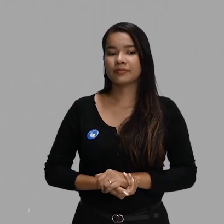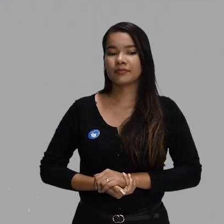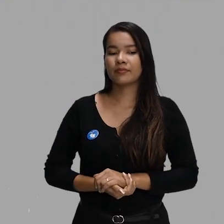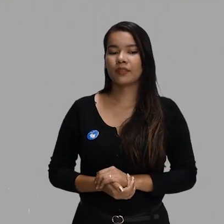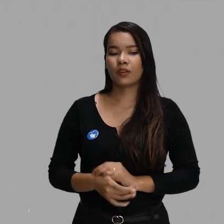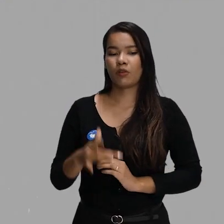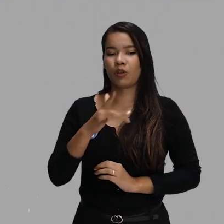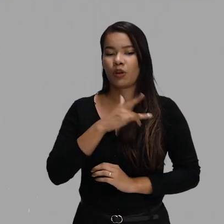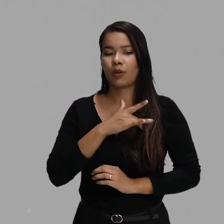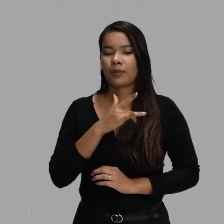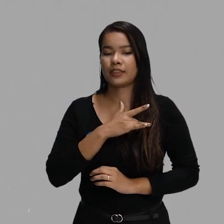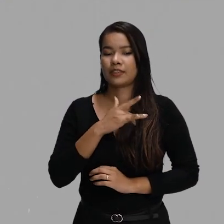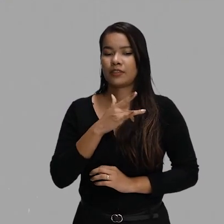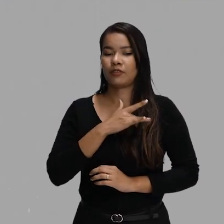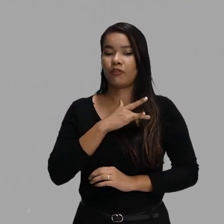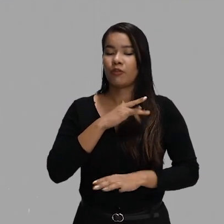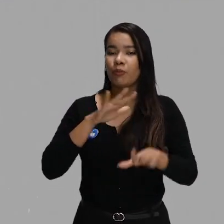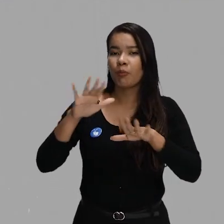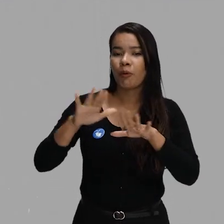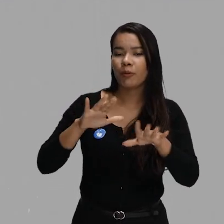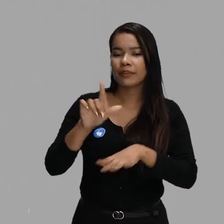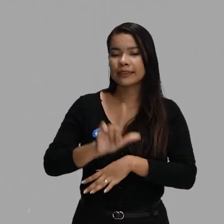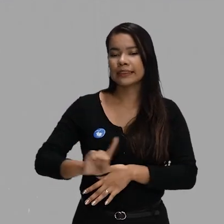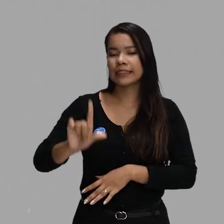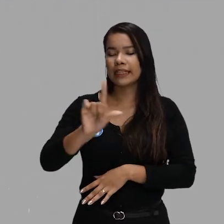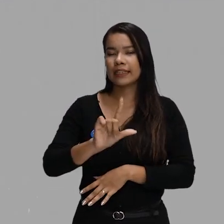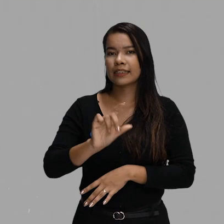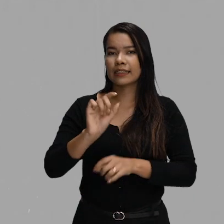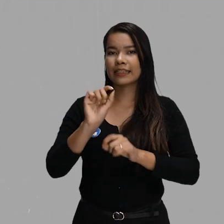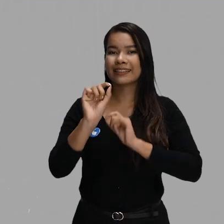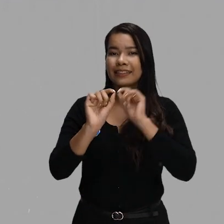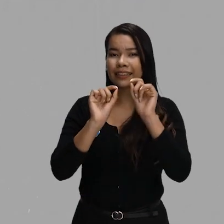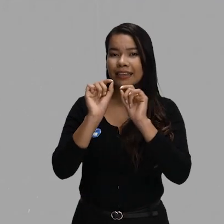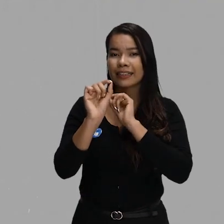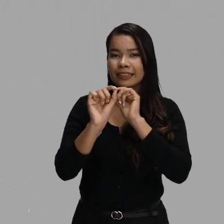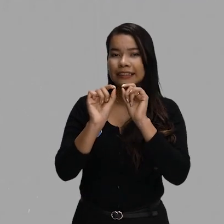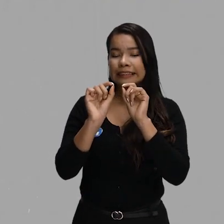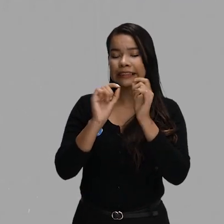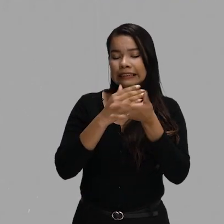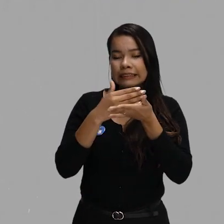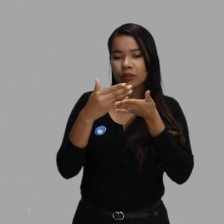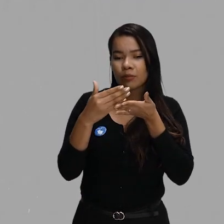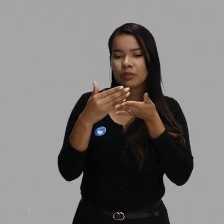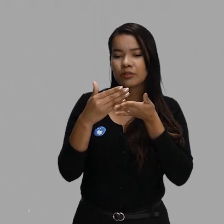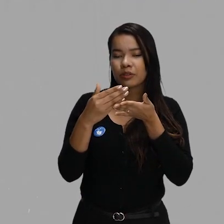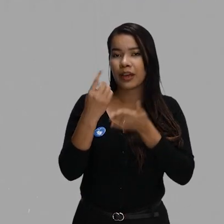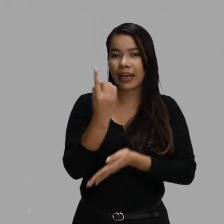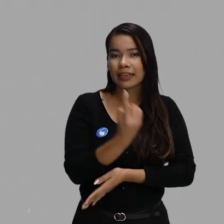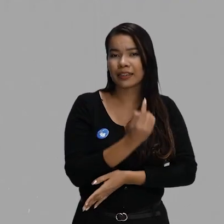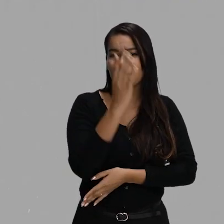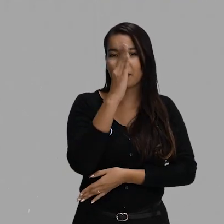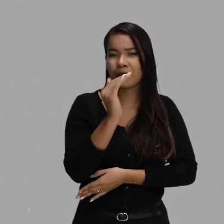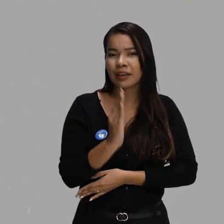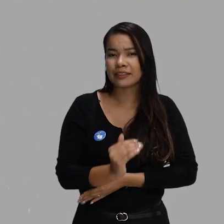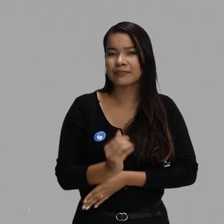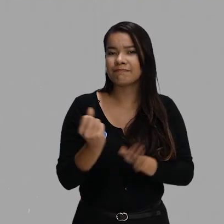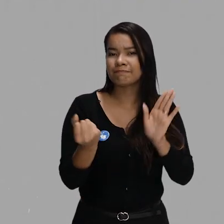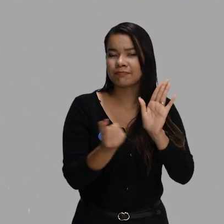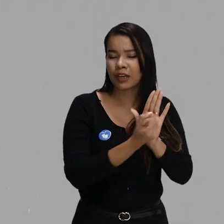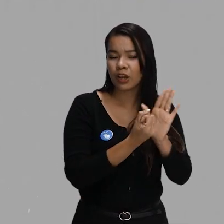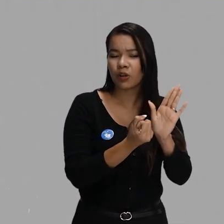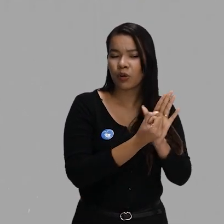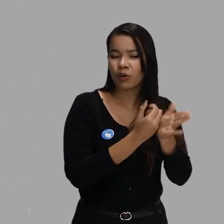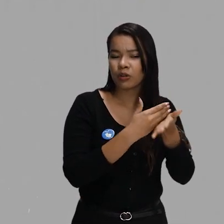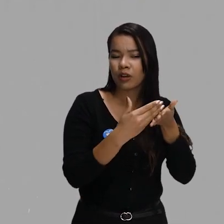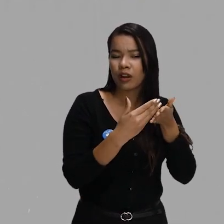o romantismo em si foi esse movimento literário que nasceu aqui no Brasil, marco inicial, vocês já